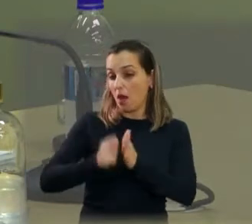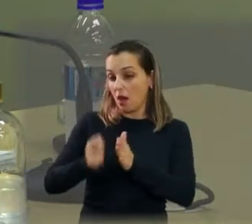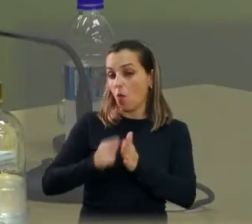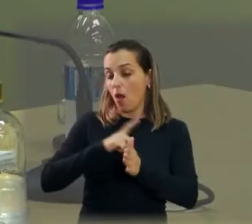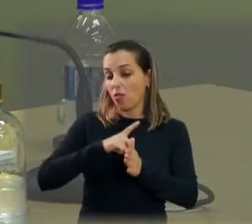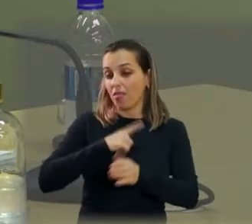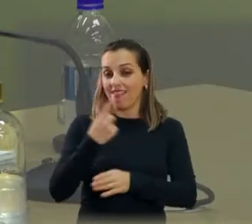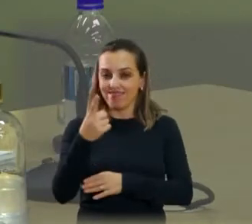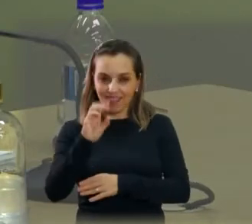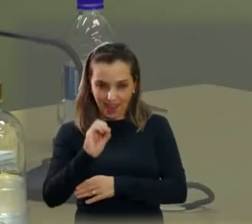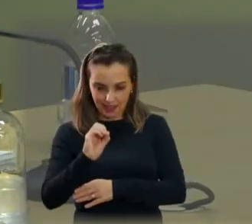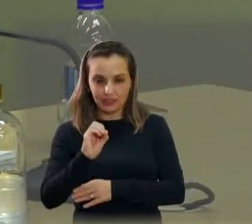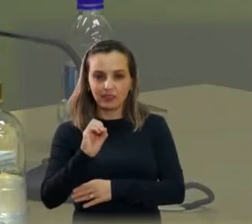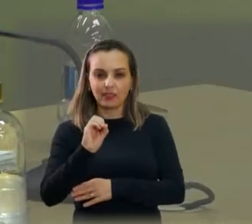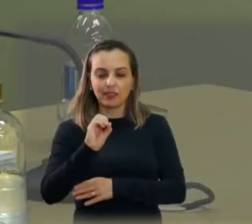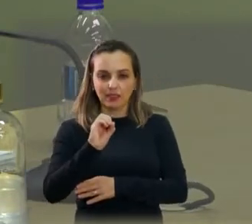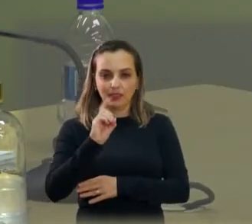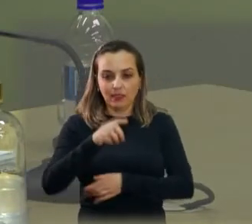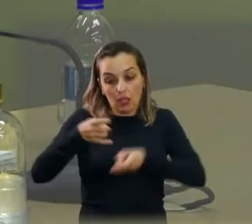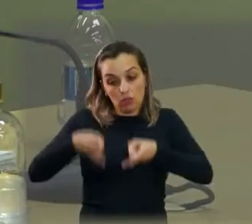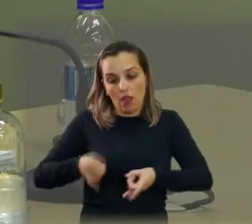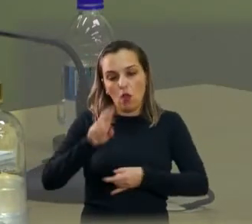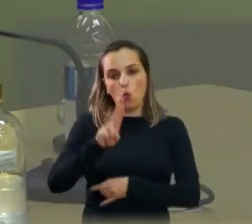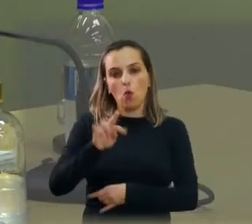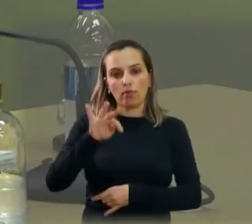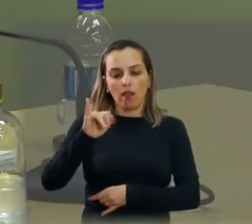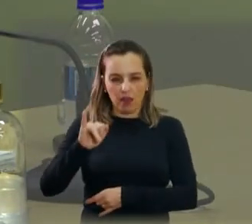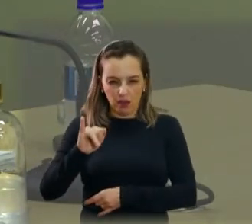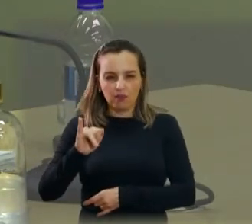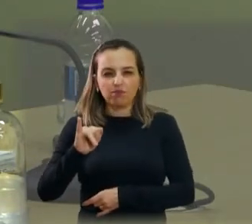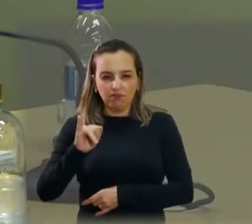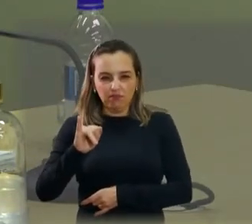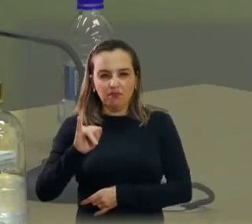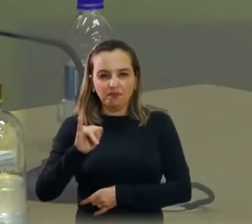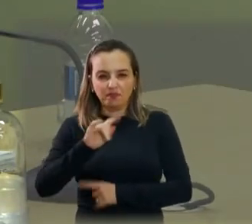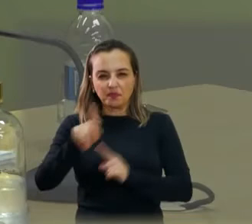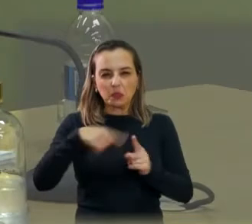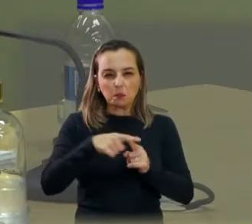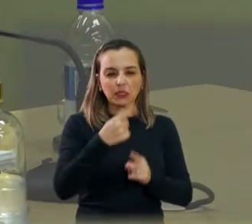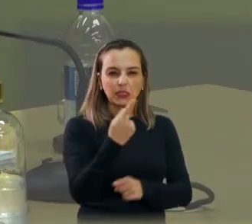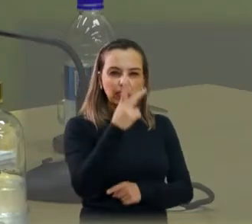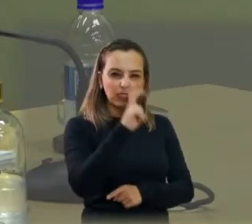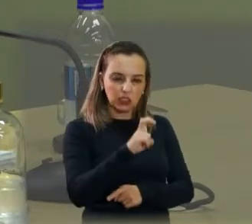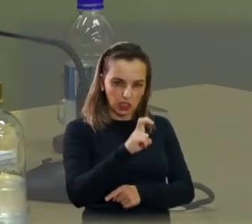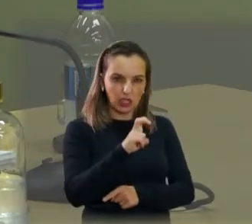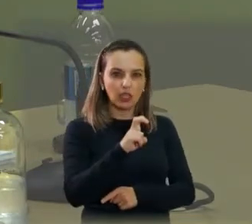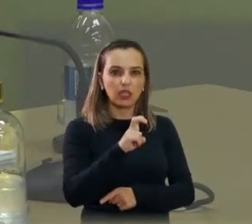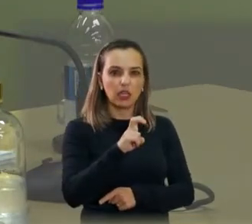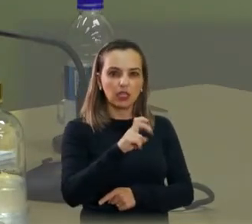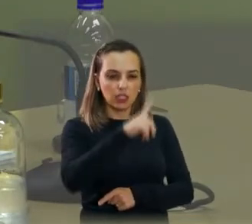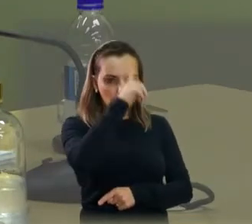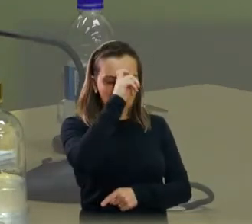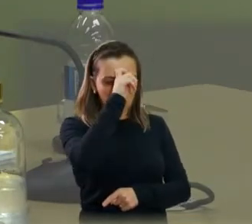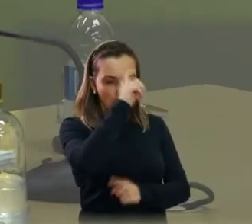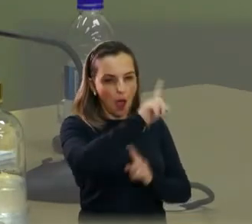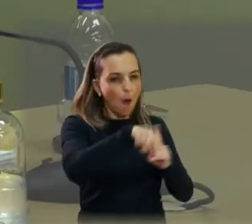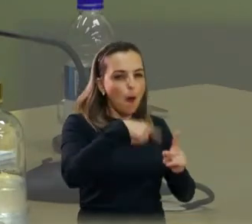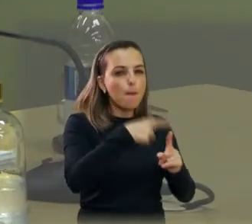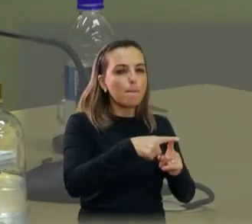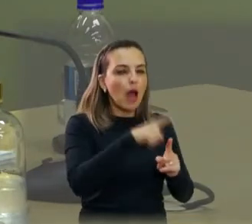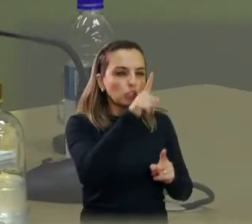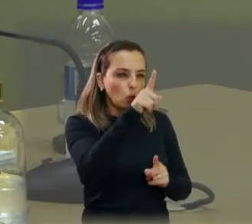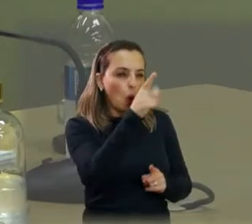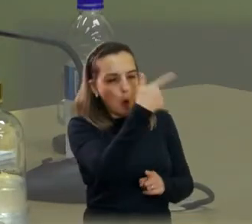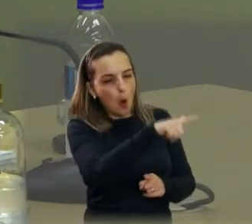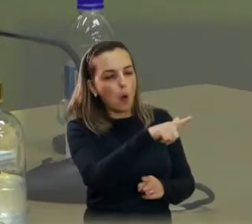10 leitos de UTI na Santa Casa, uns 15 no Hospital São Paulo, mais um pouquinho no São